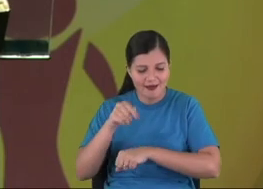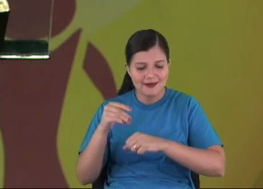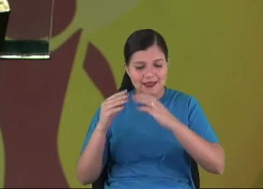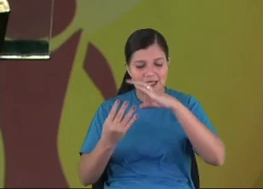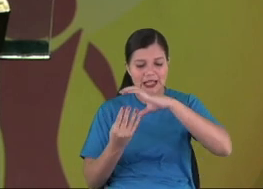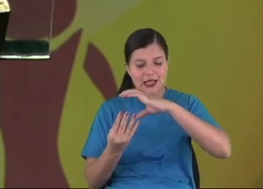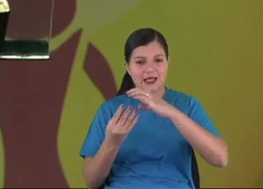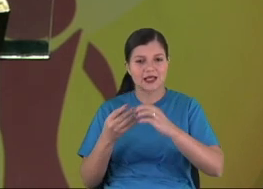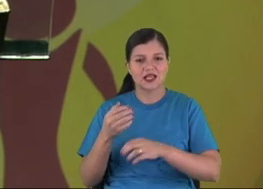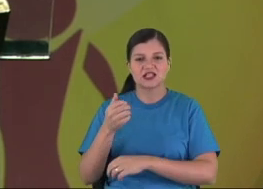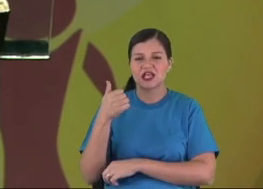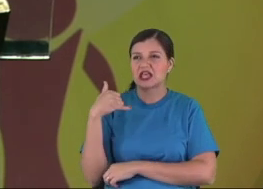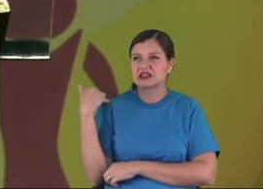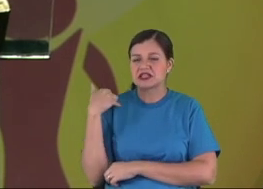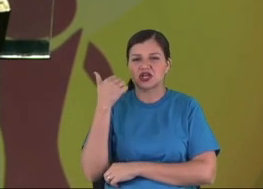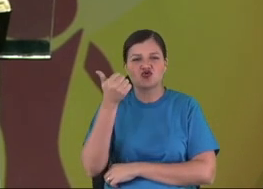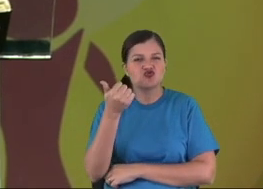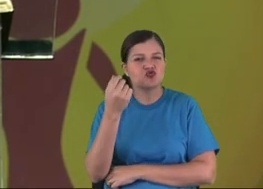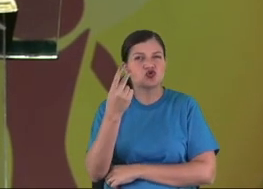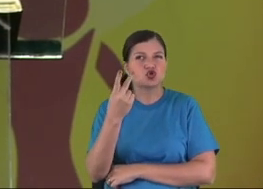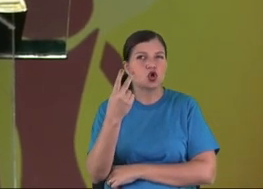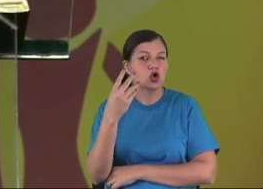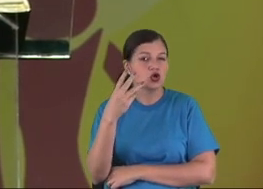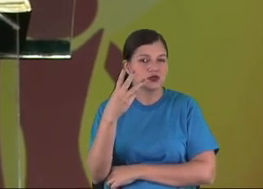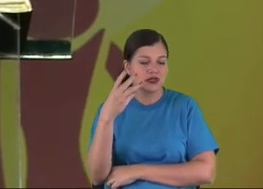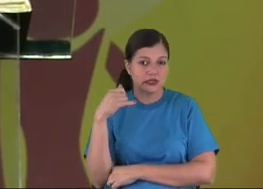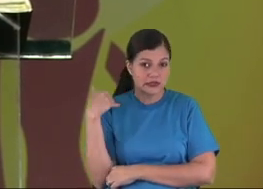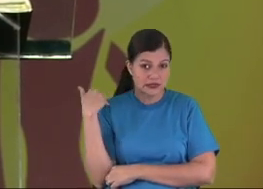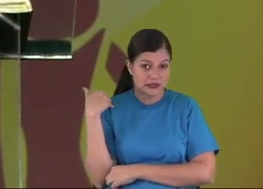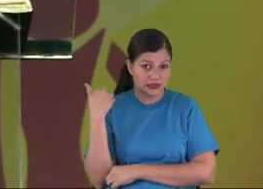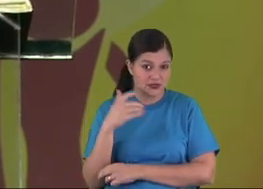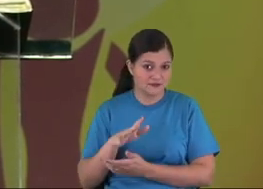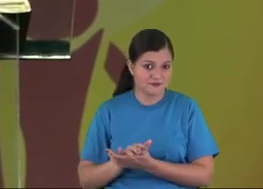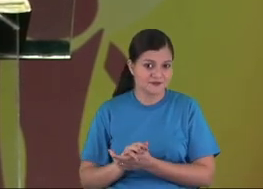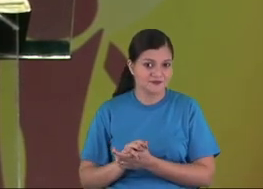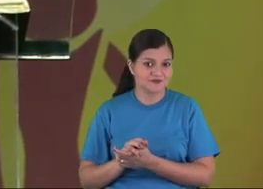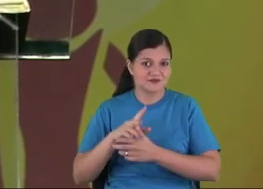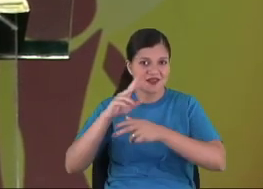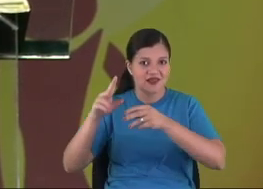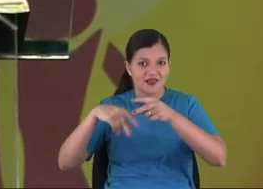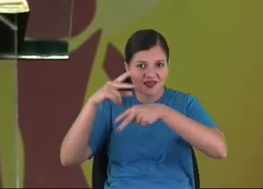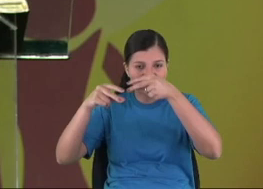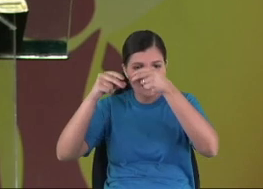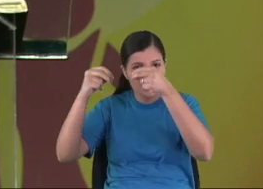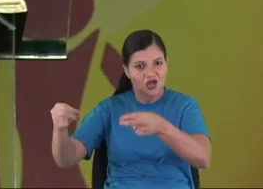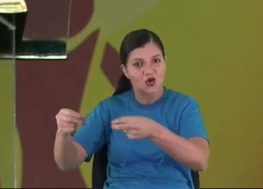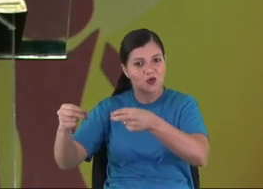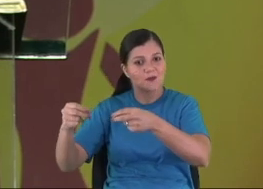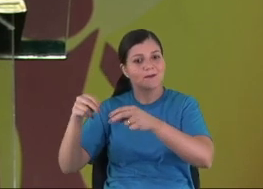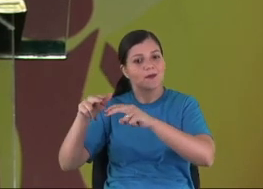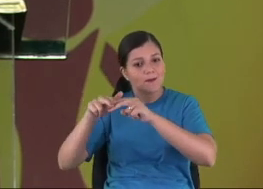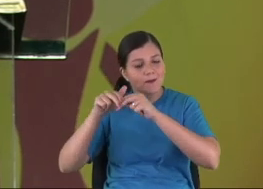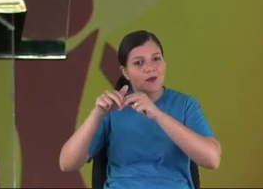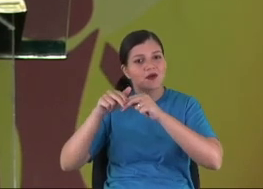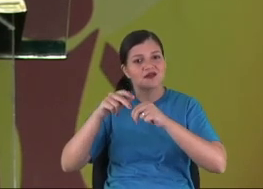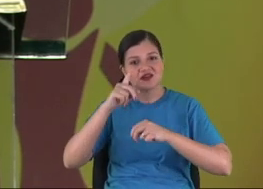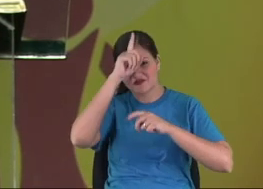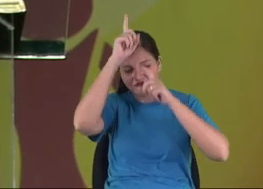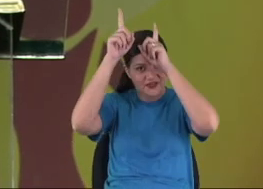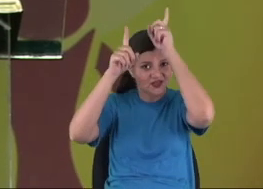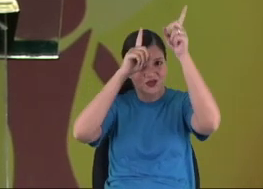na vida. Ganhou 2 medalhas por uma invenção incrível na indústria.